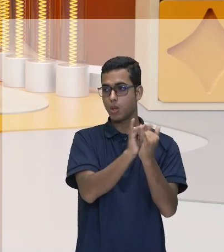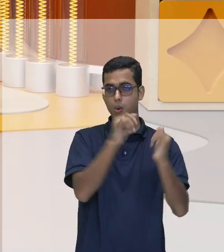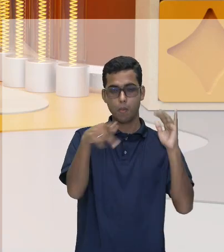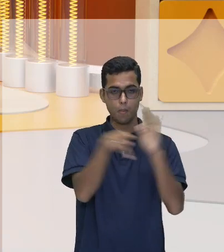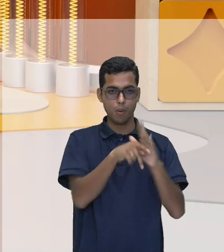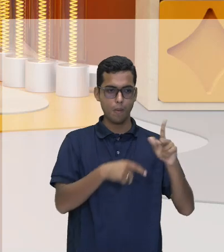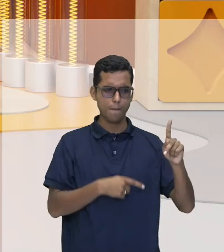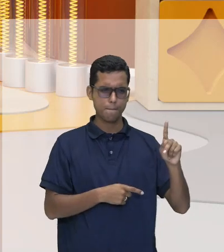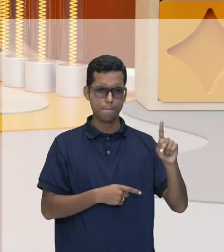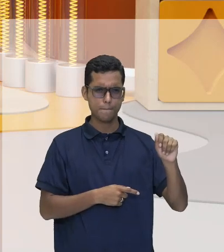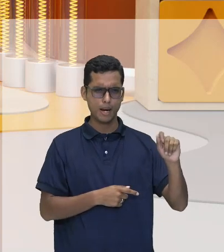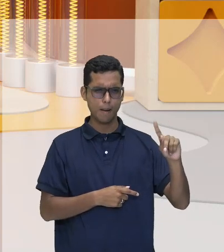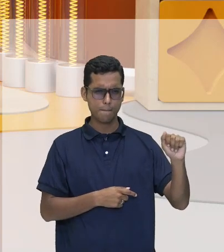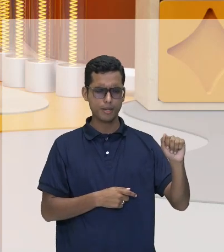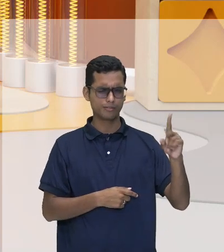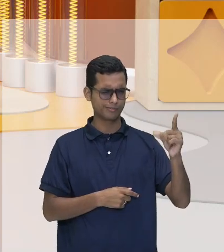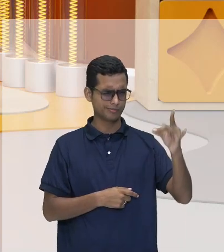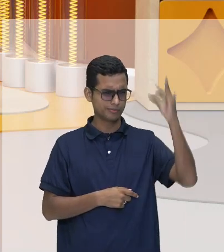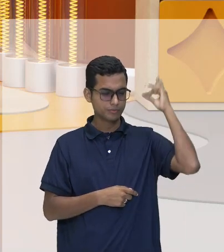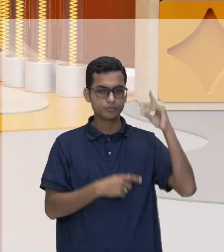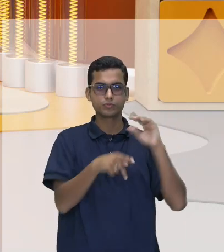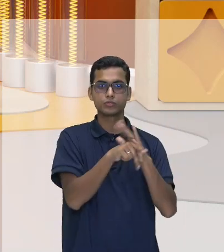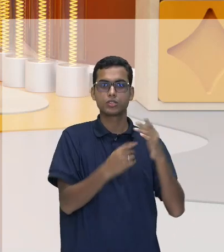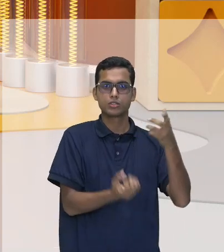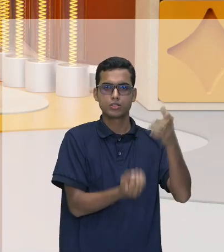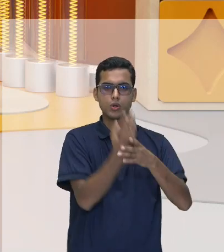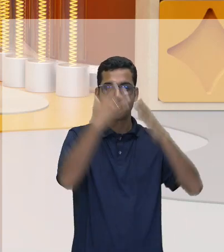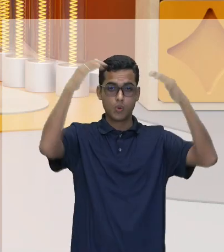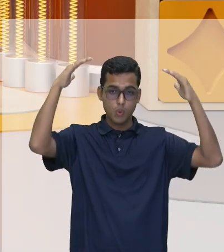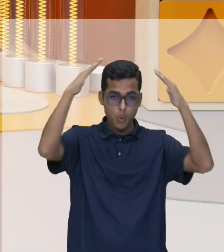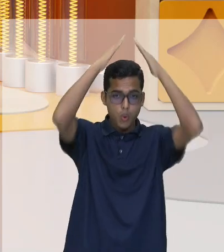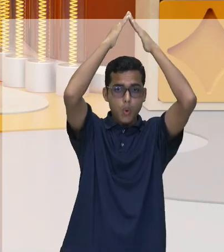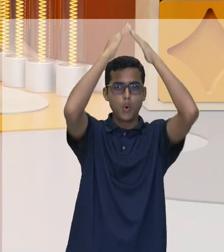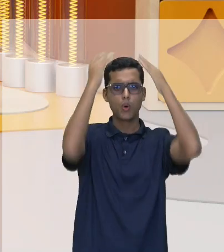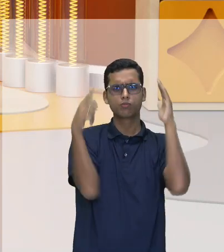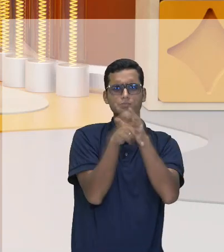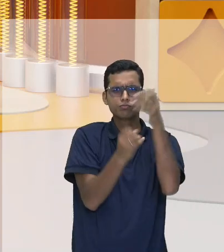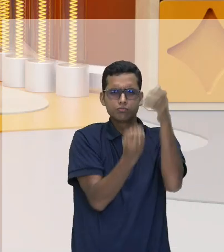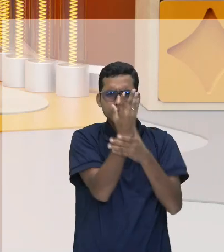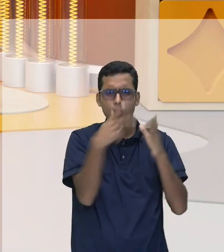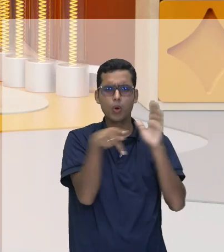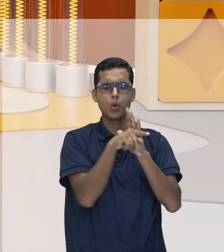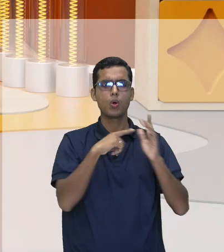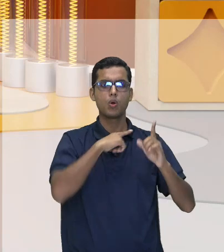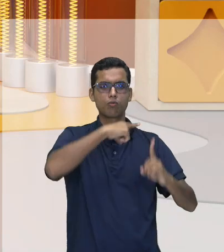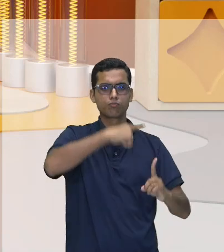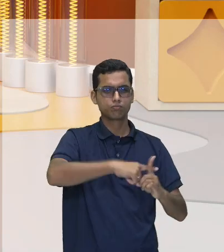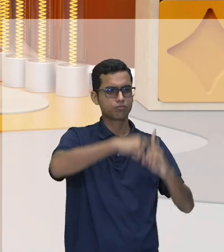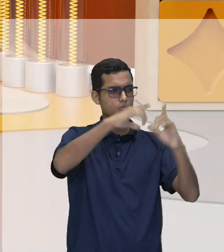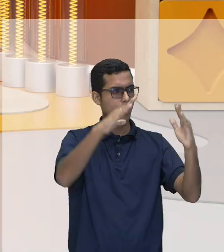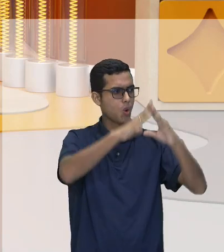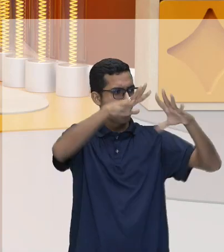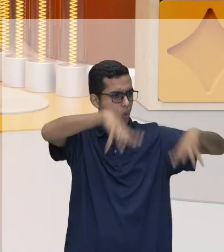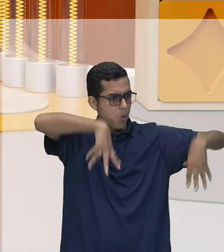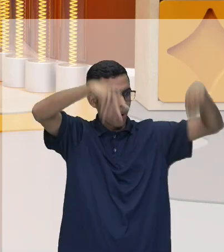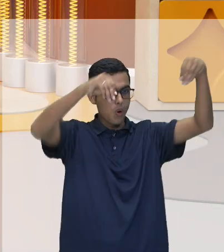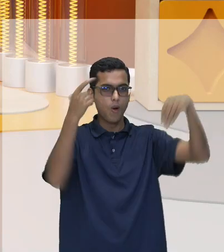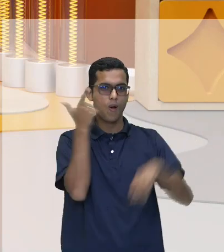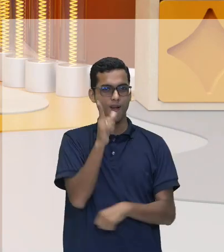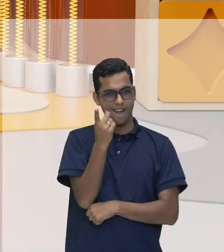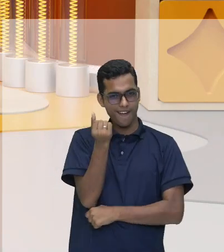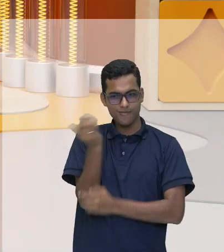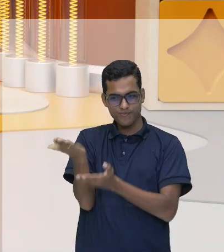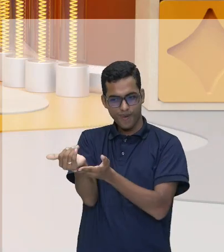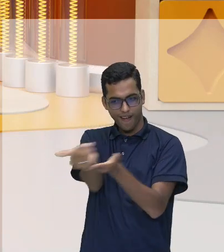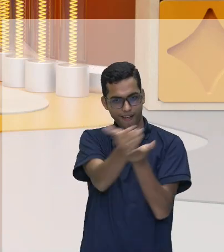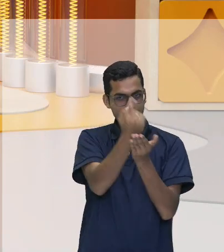Atlântico. Então, eles já vinham de uma extensa tradição marítima, com uma burguesia disposta a